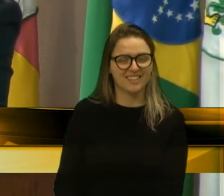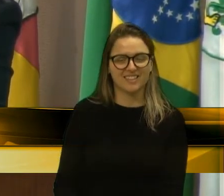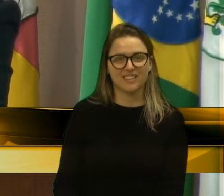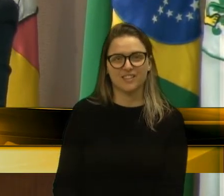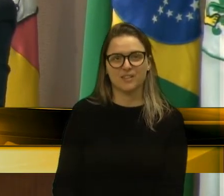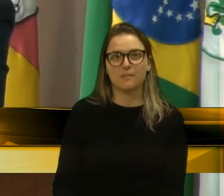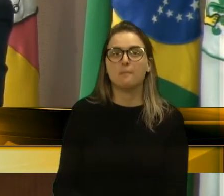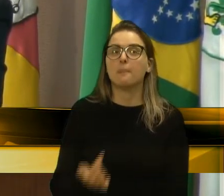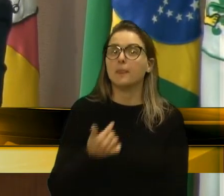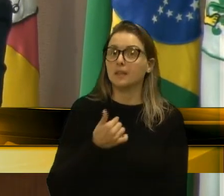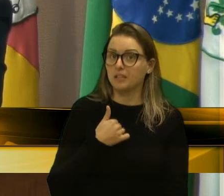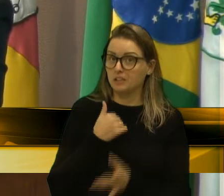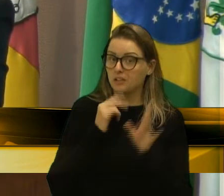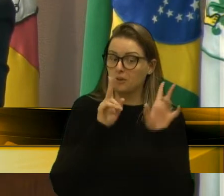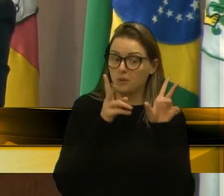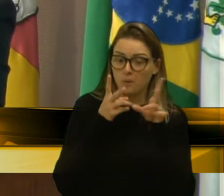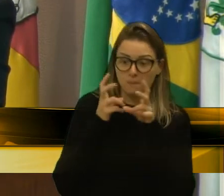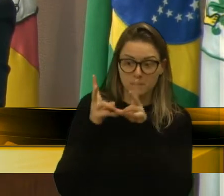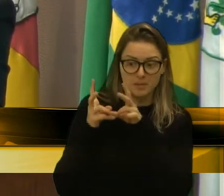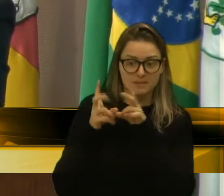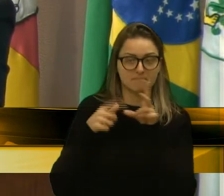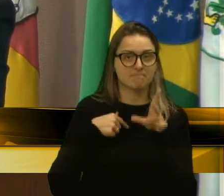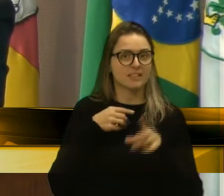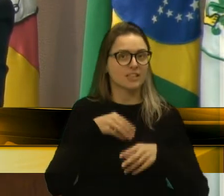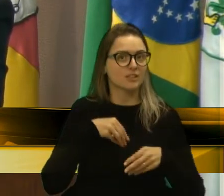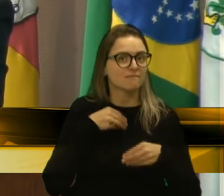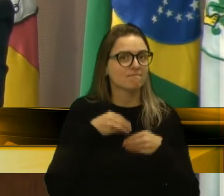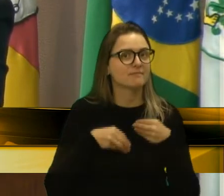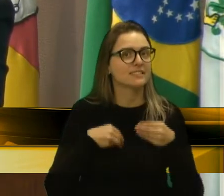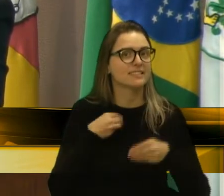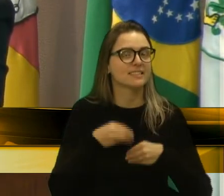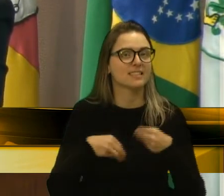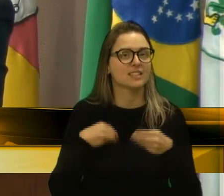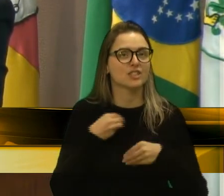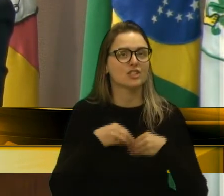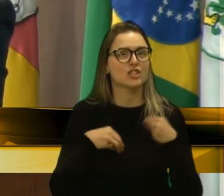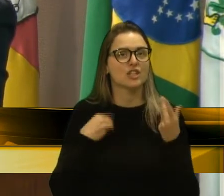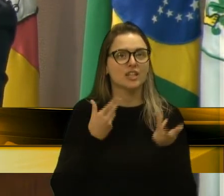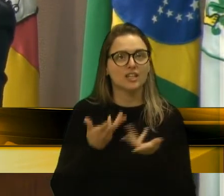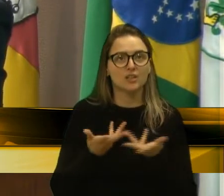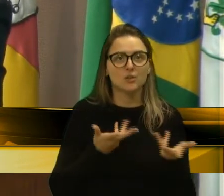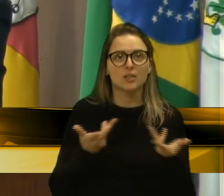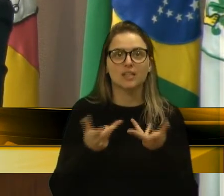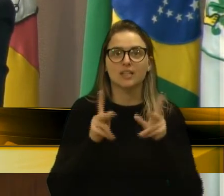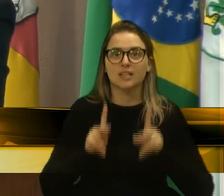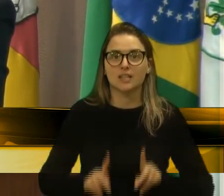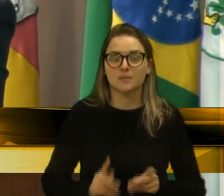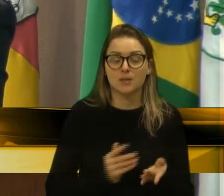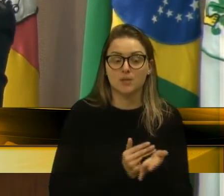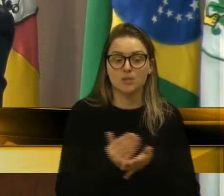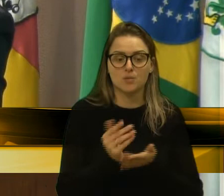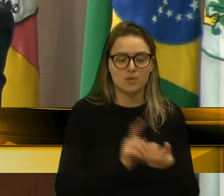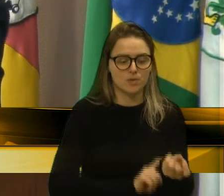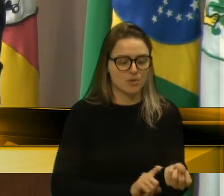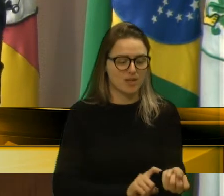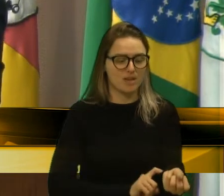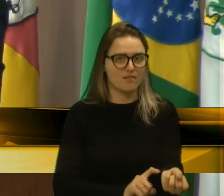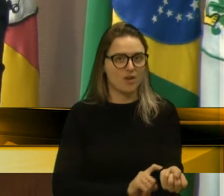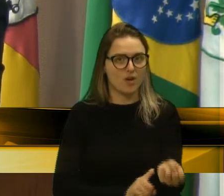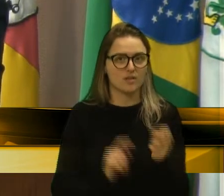e eu estou vendo que, estou sentindo que o nervosismo, a